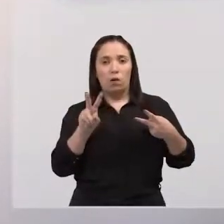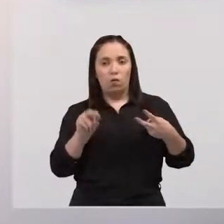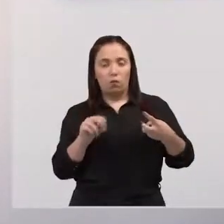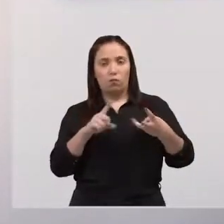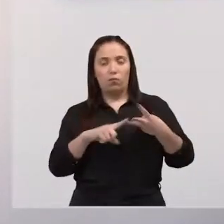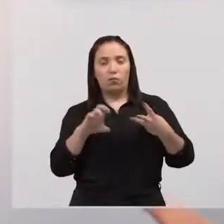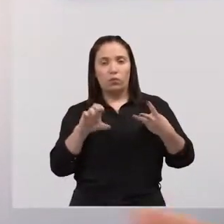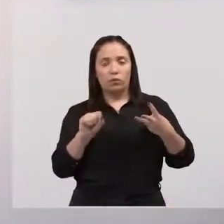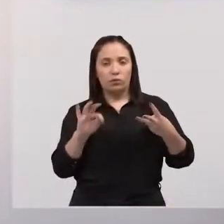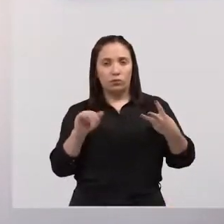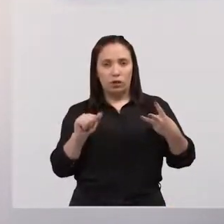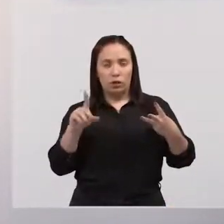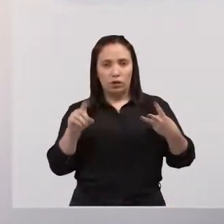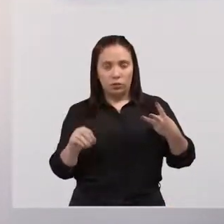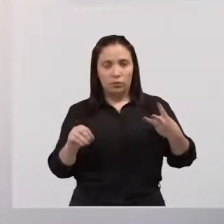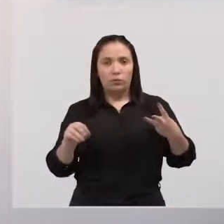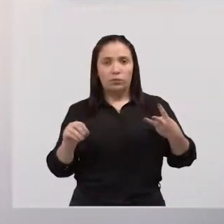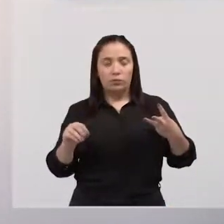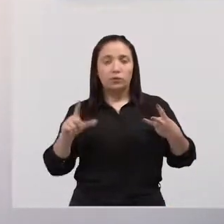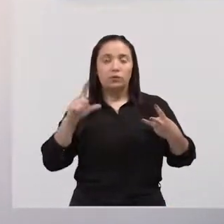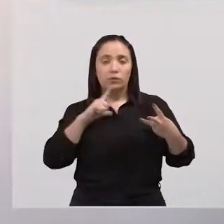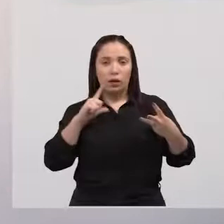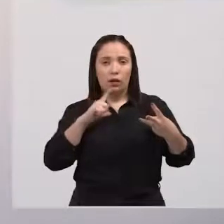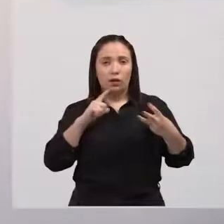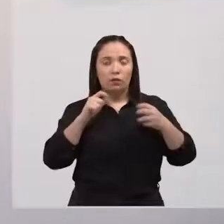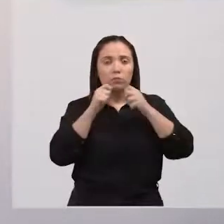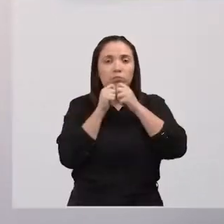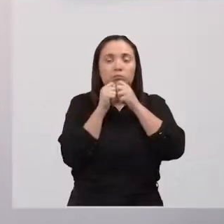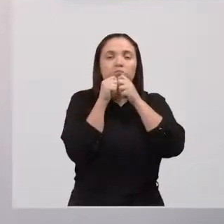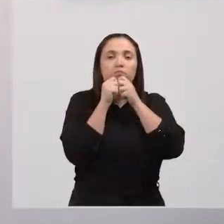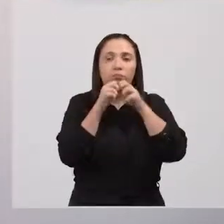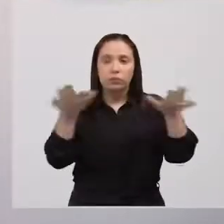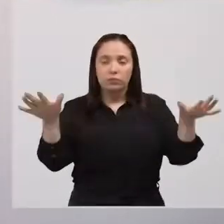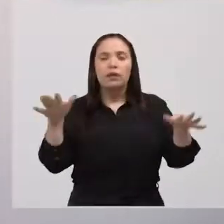informação, eles sabem que são sujeitos ao quê? A um processo.